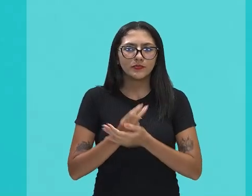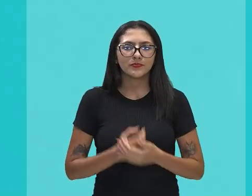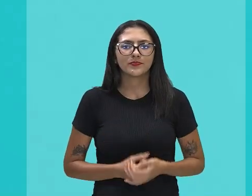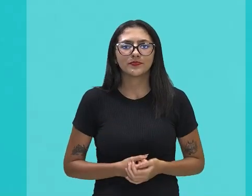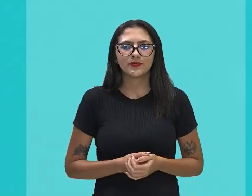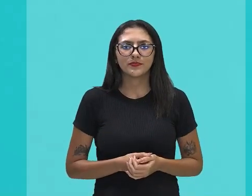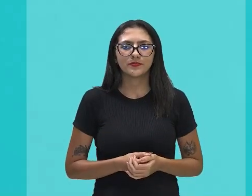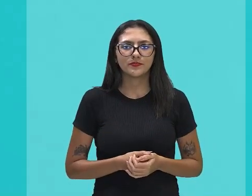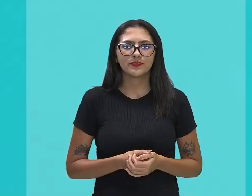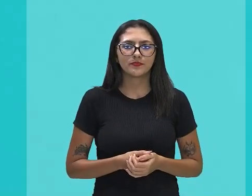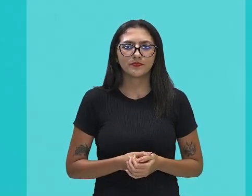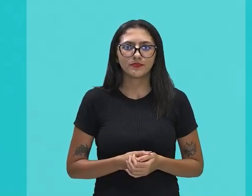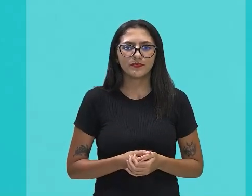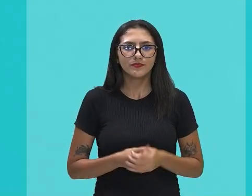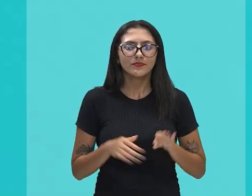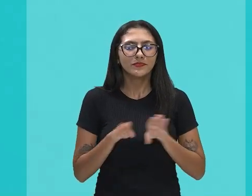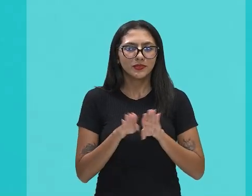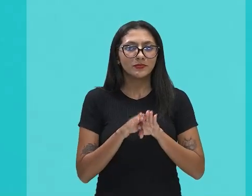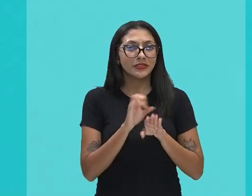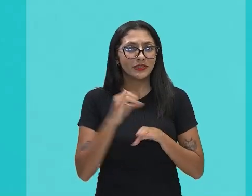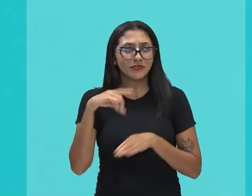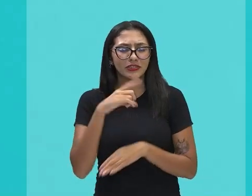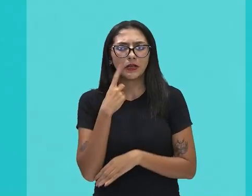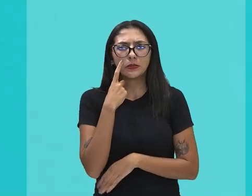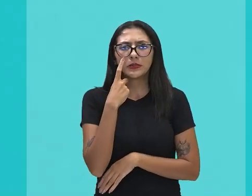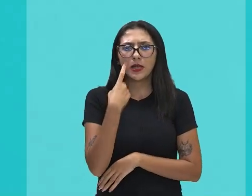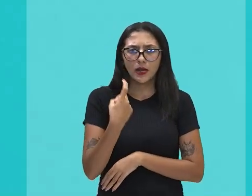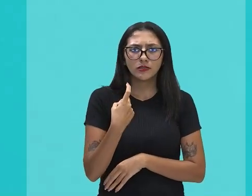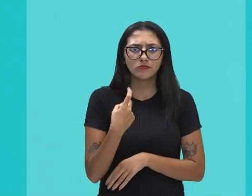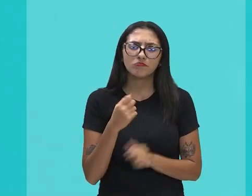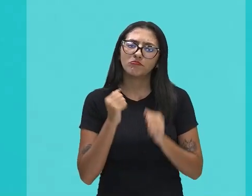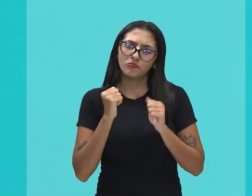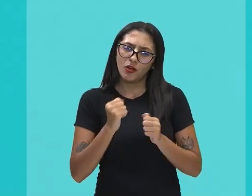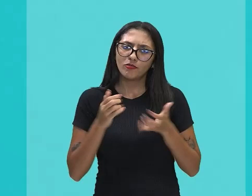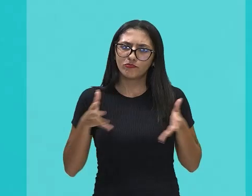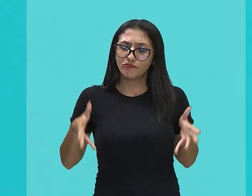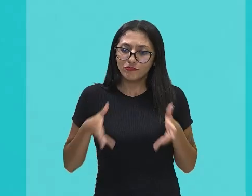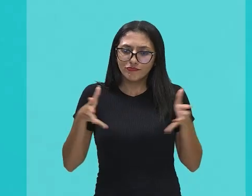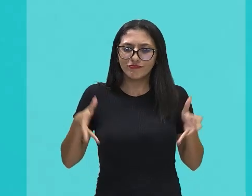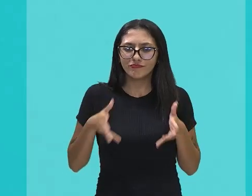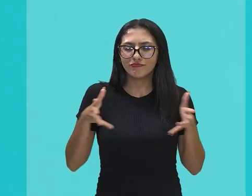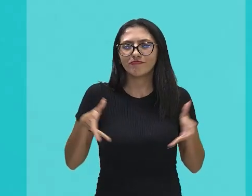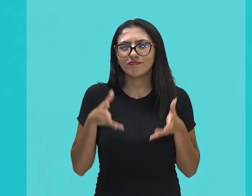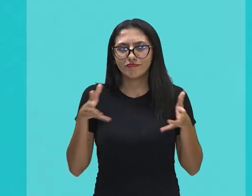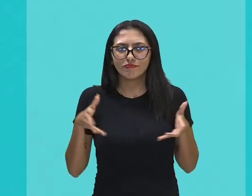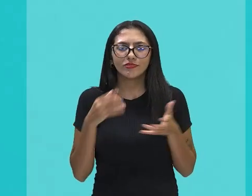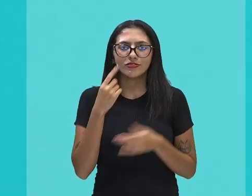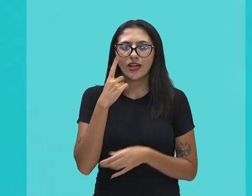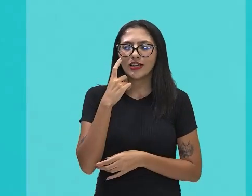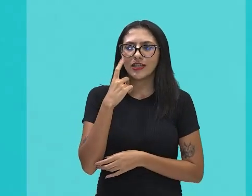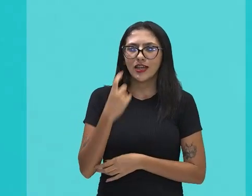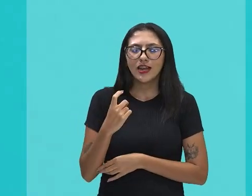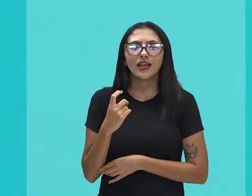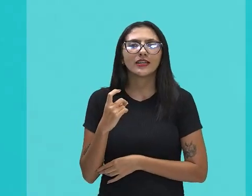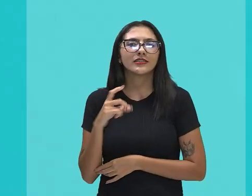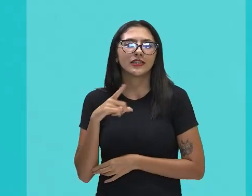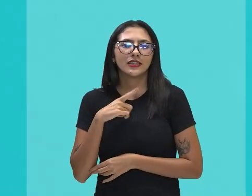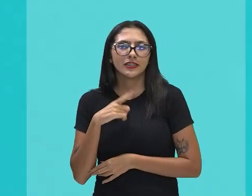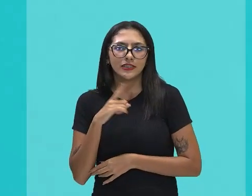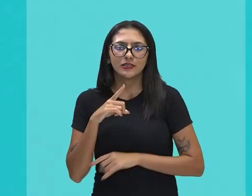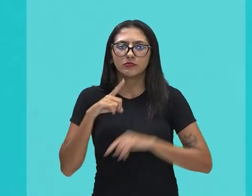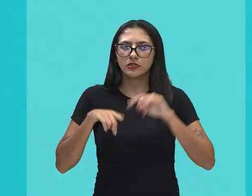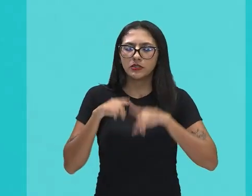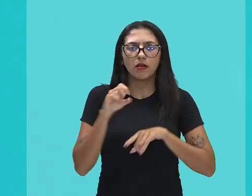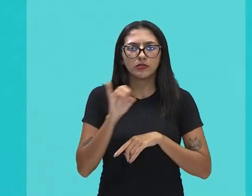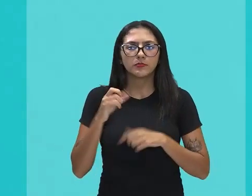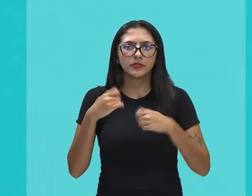claro, se esse ambiente te atrai tanto, investe nessa carreira, investe no material que